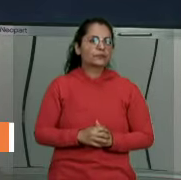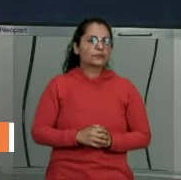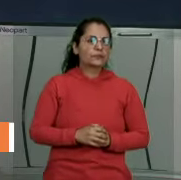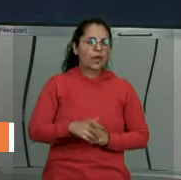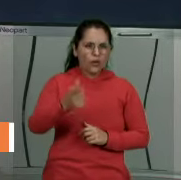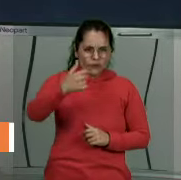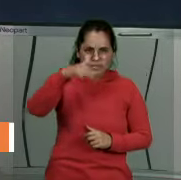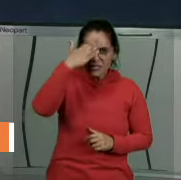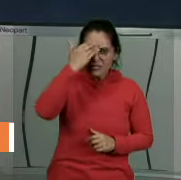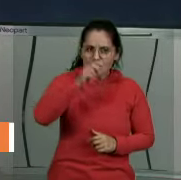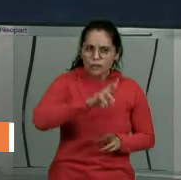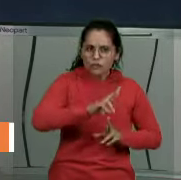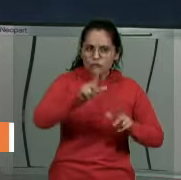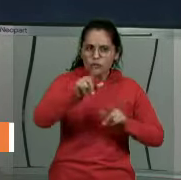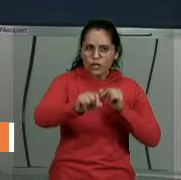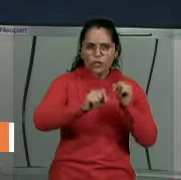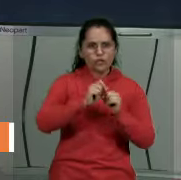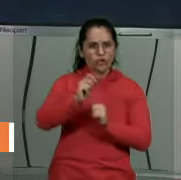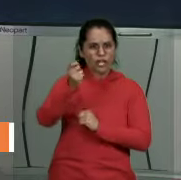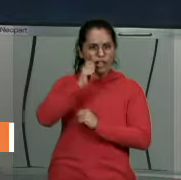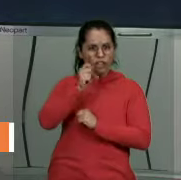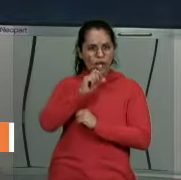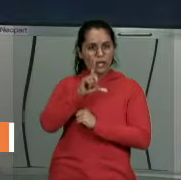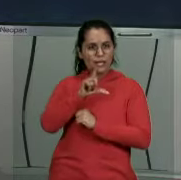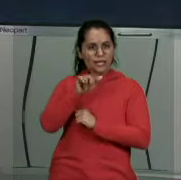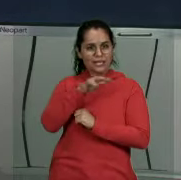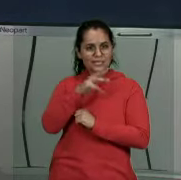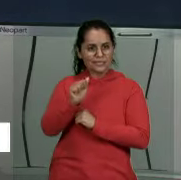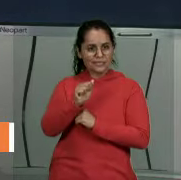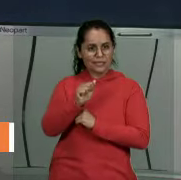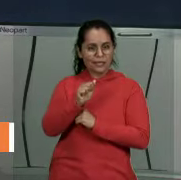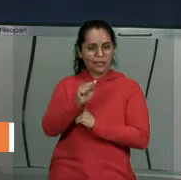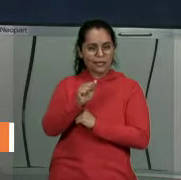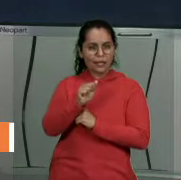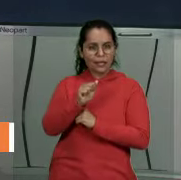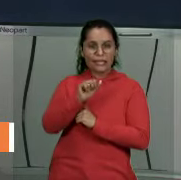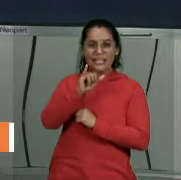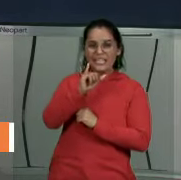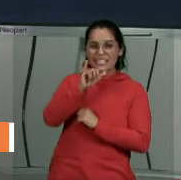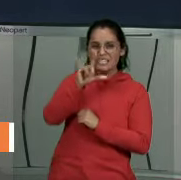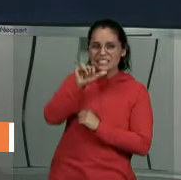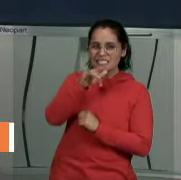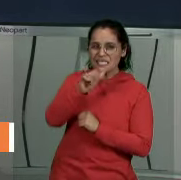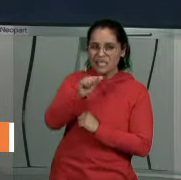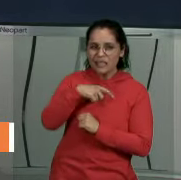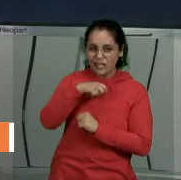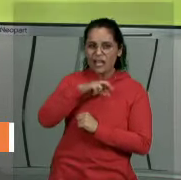Você sabe a diferença entre drogas lícitas e ilícitas?